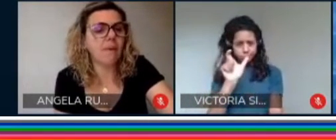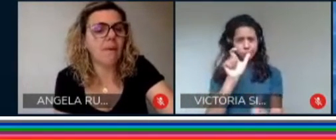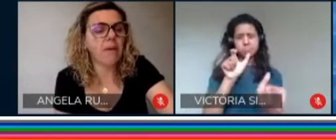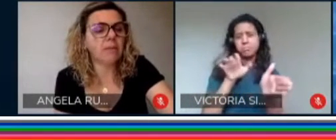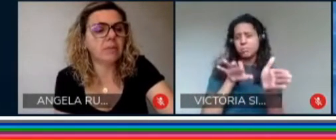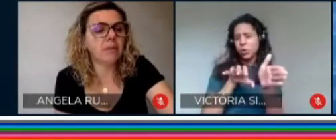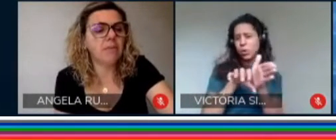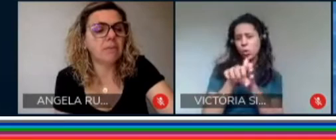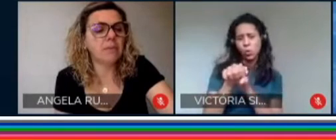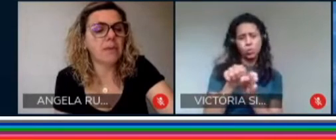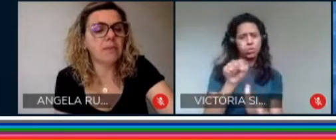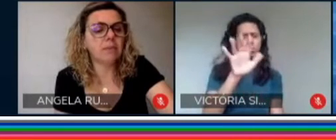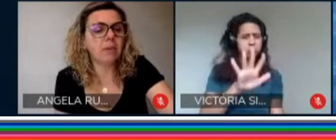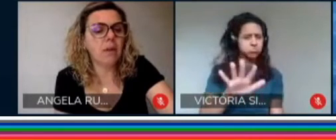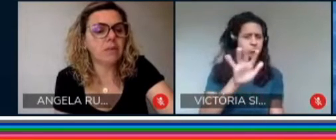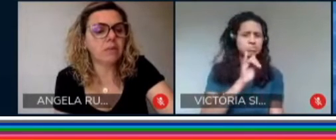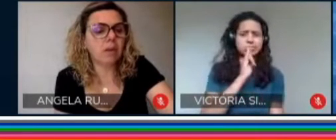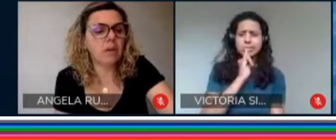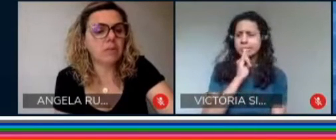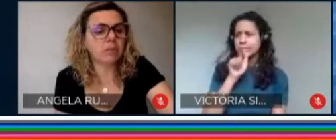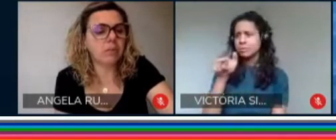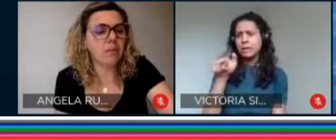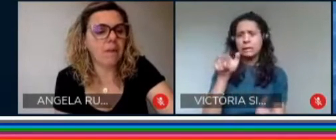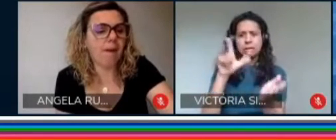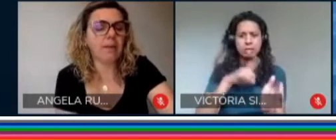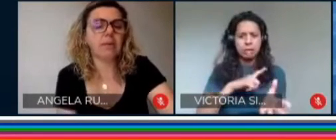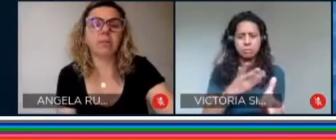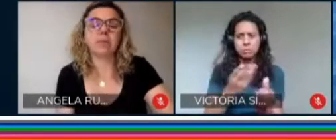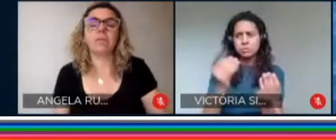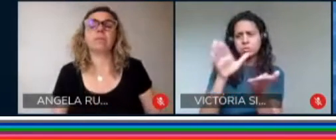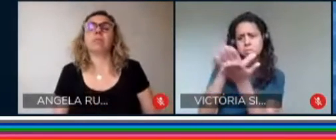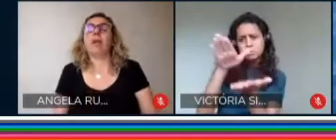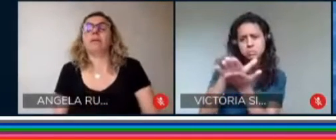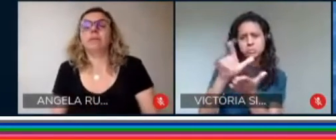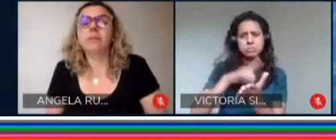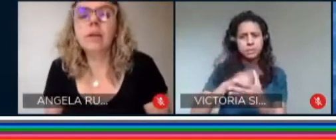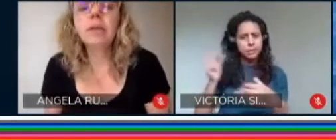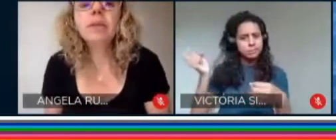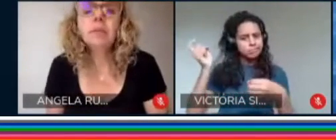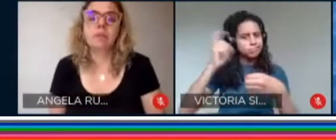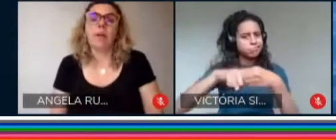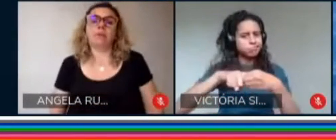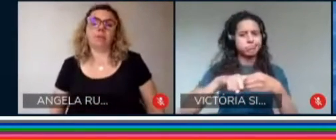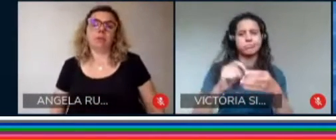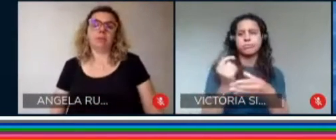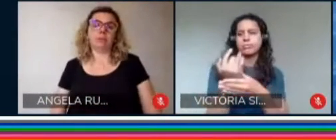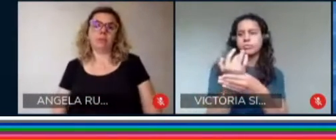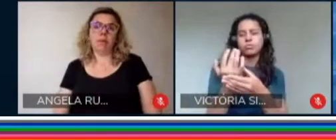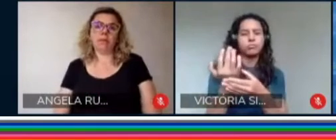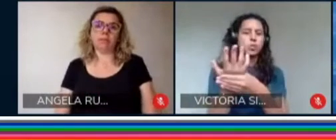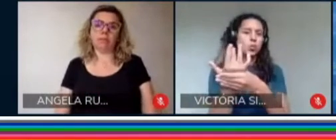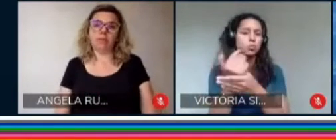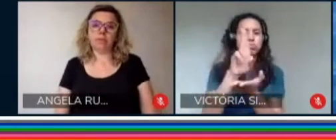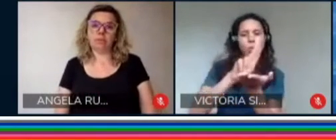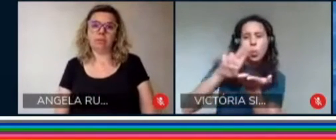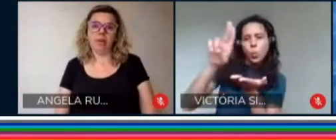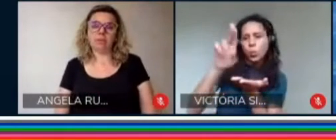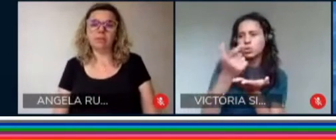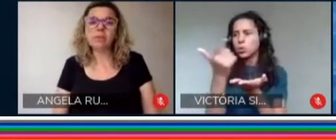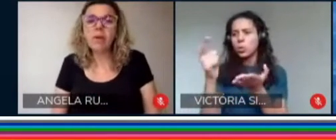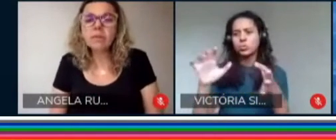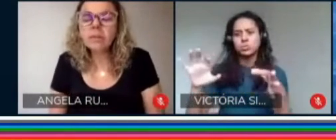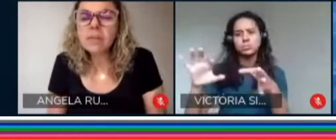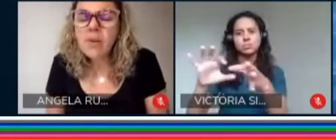pesquisadores produtivos, inseridos em suas comunidades acadêmicas, né? Então, por exemplo, aqui eu